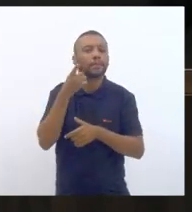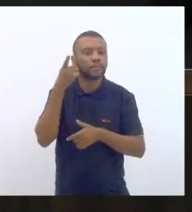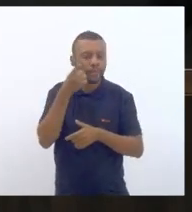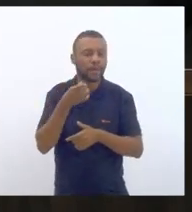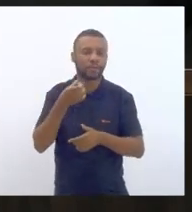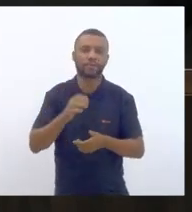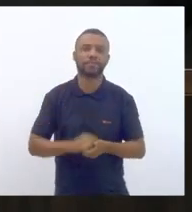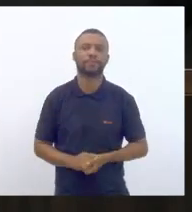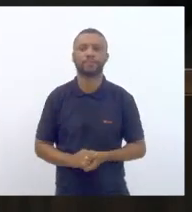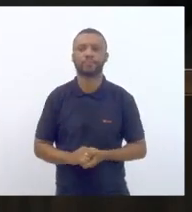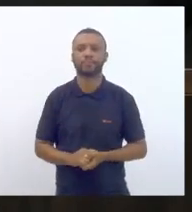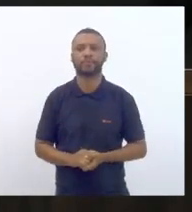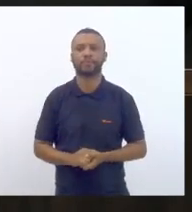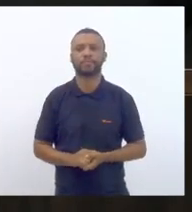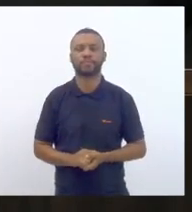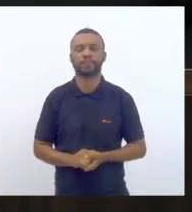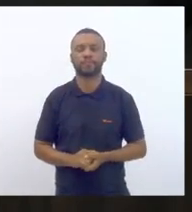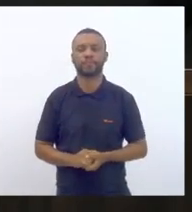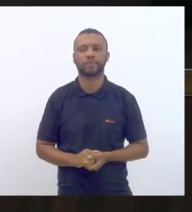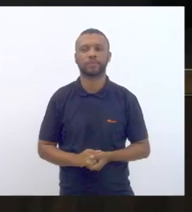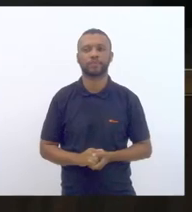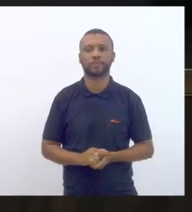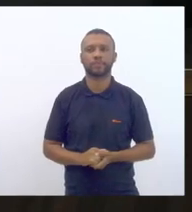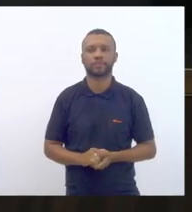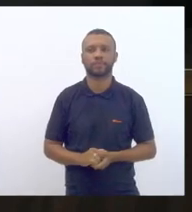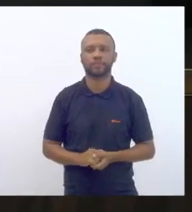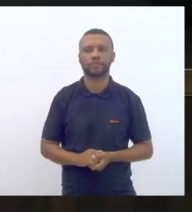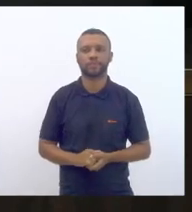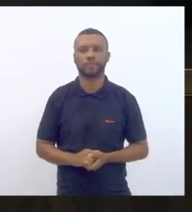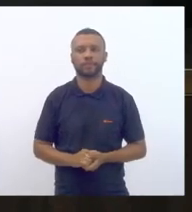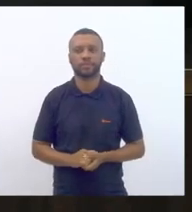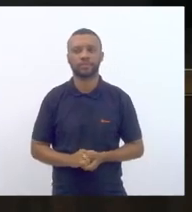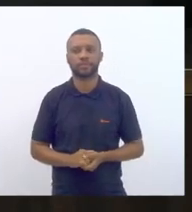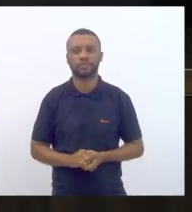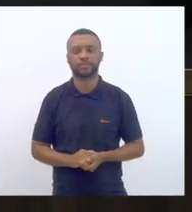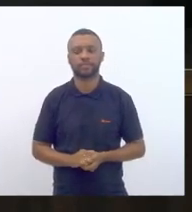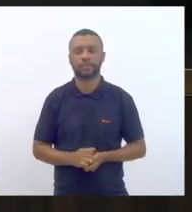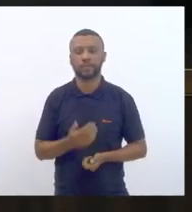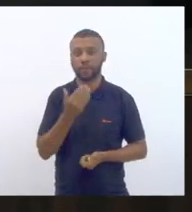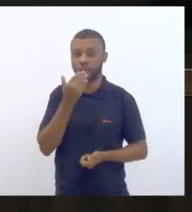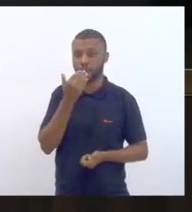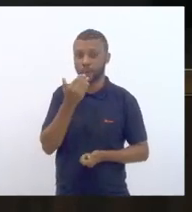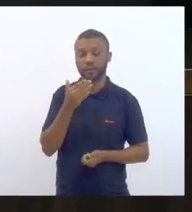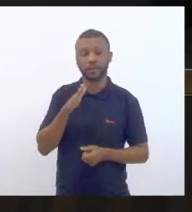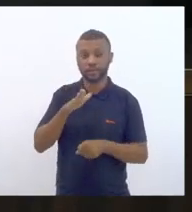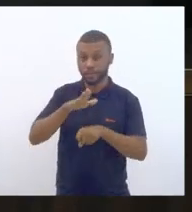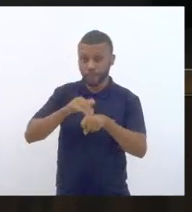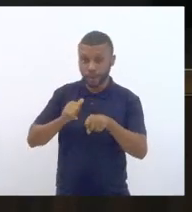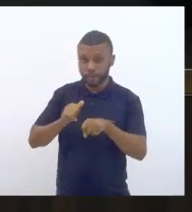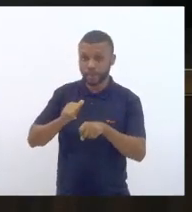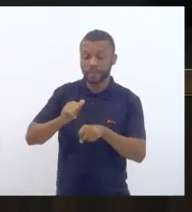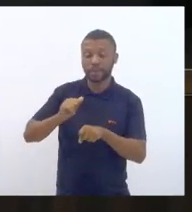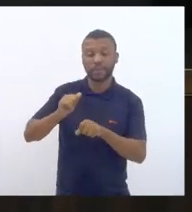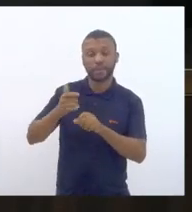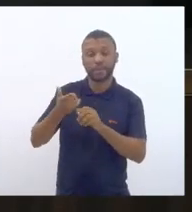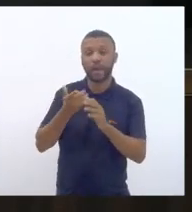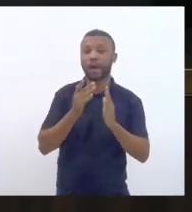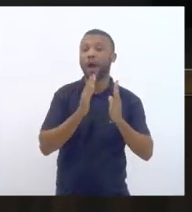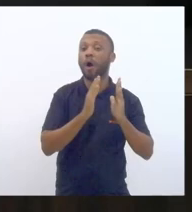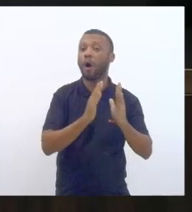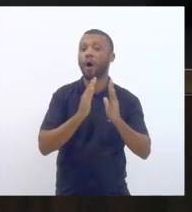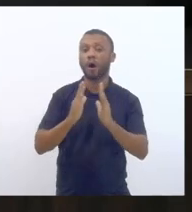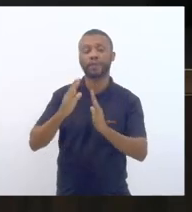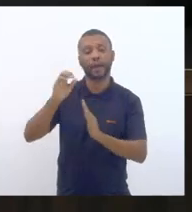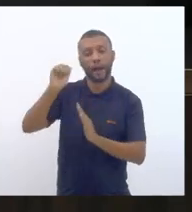deputados, senhoras deputadas e senhores deputados. Esclareço que a chamada se dará em ordem alfabética. Os